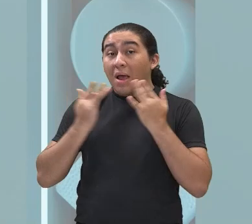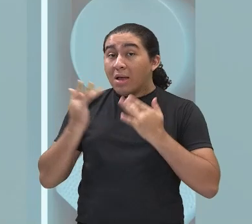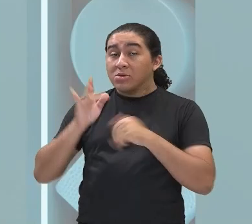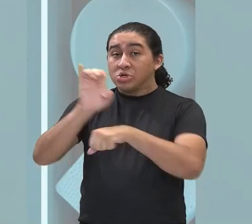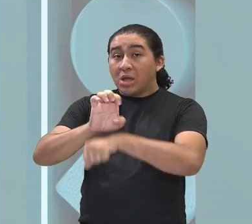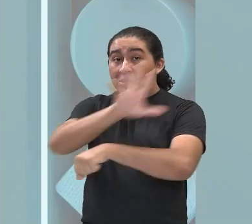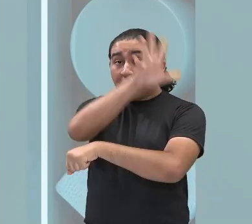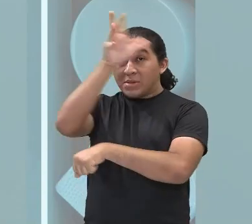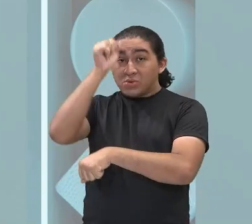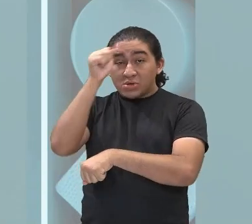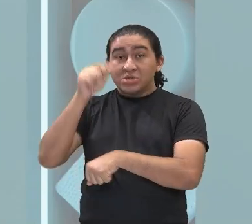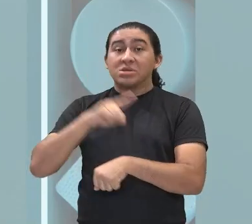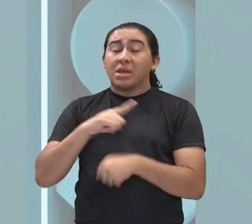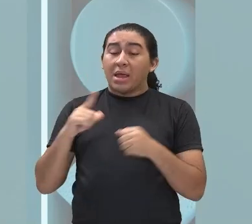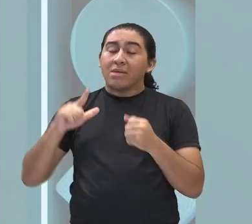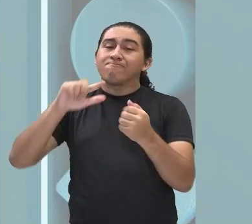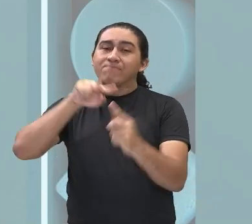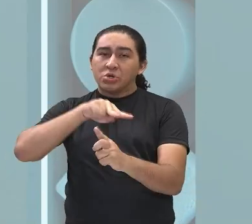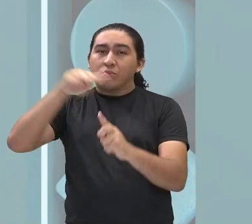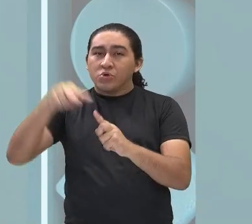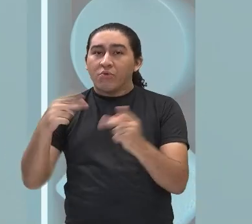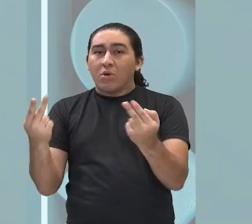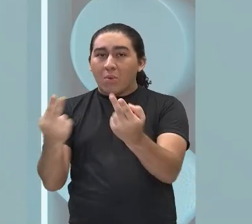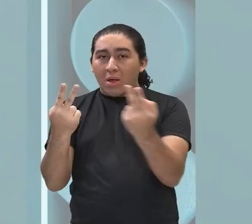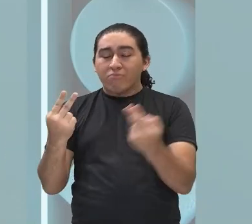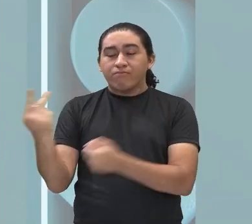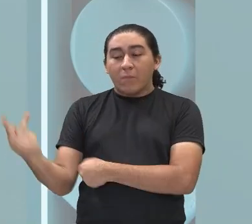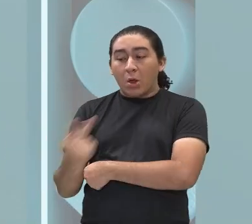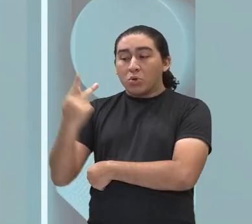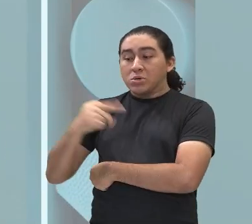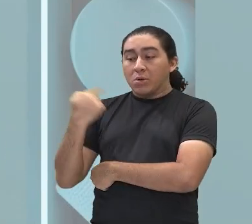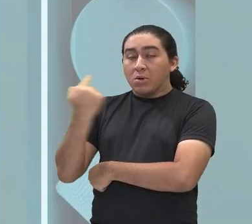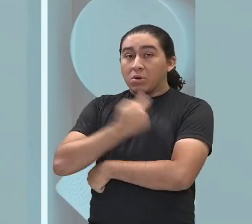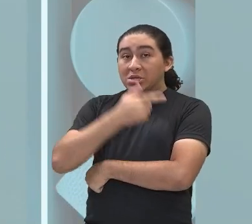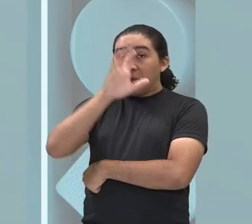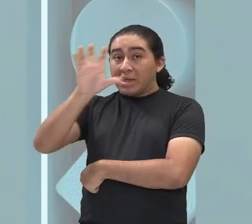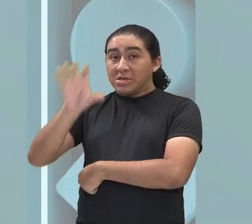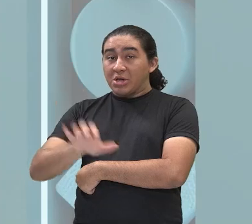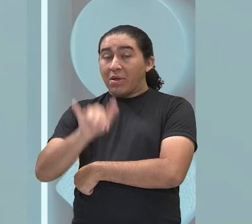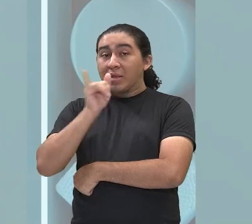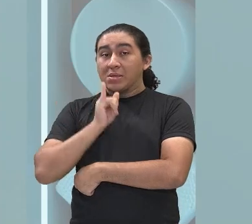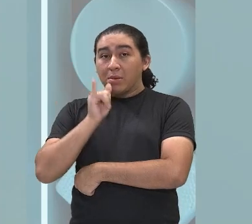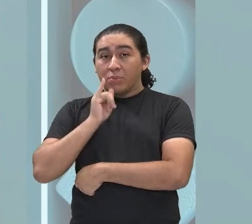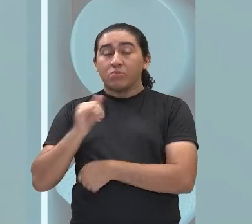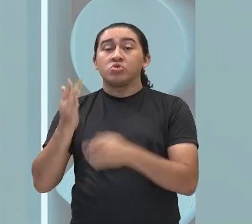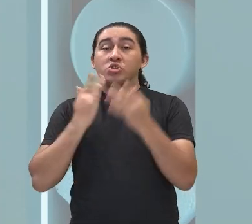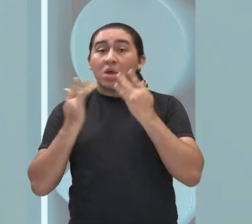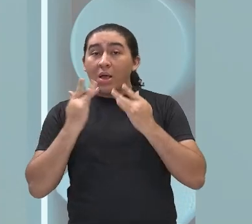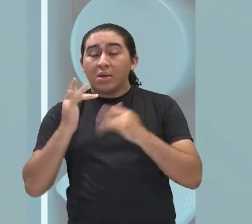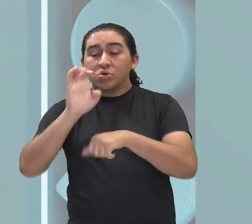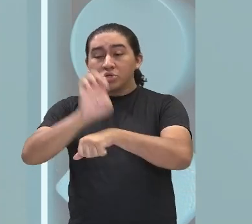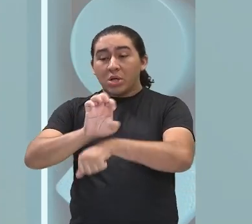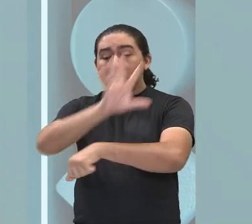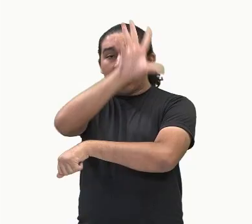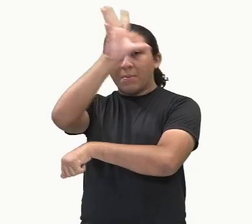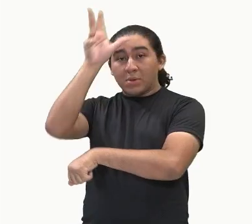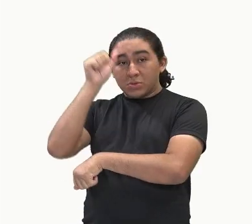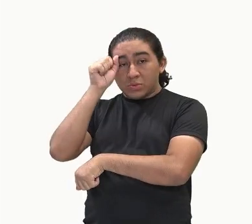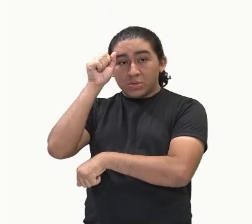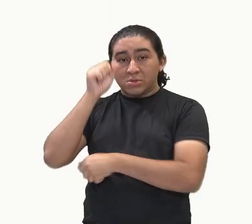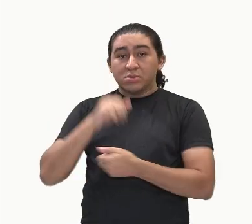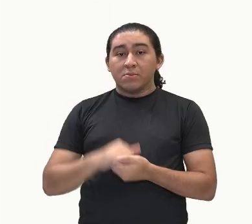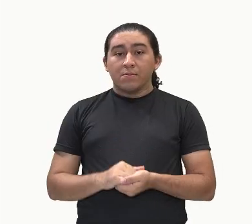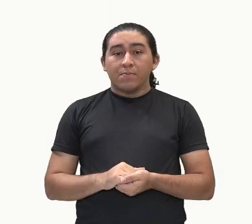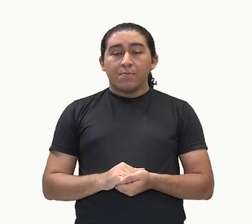olhar, valorizando o nosso regional. Temos, por exemplo, no nosso teatro amazonense, também podemos